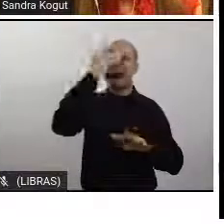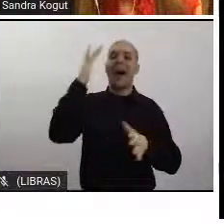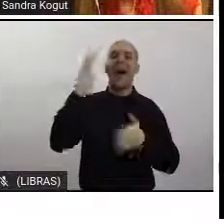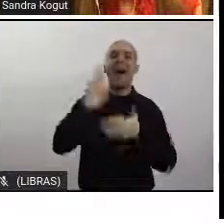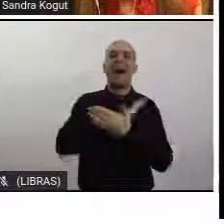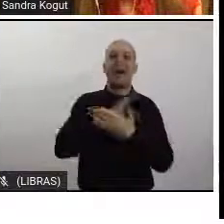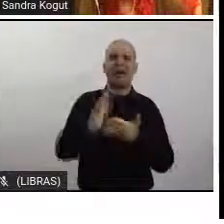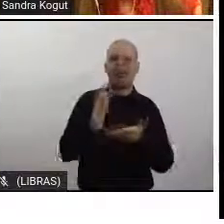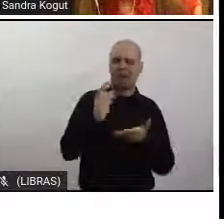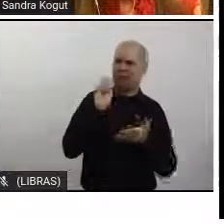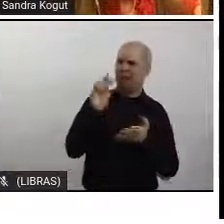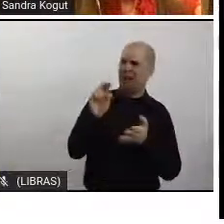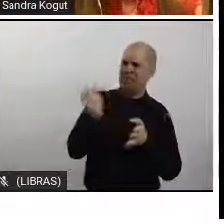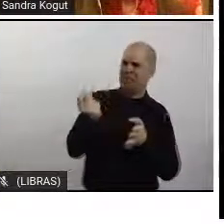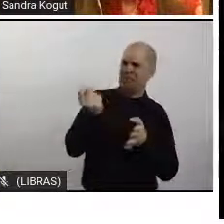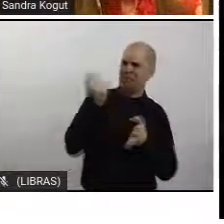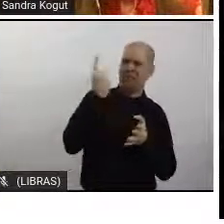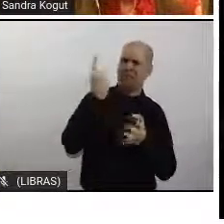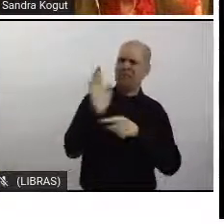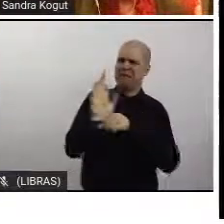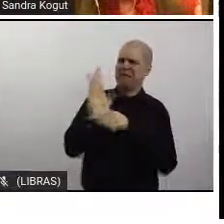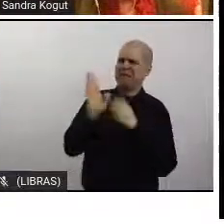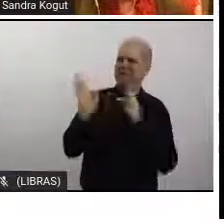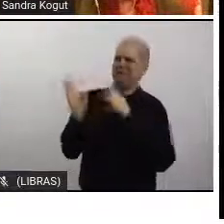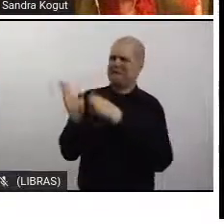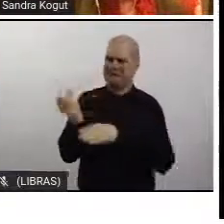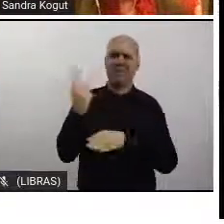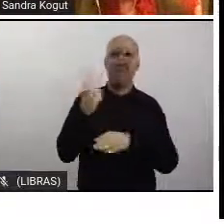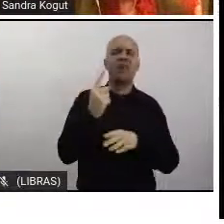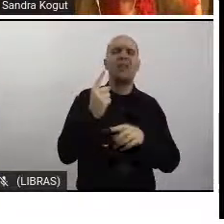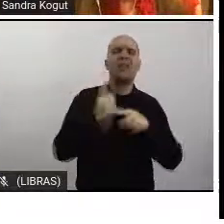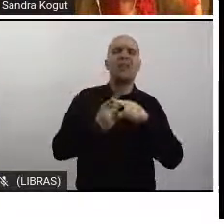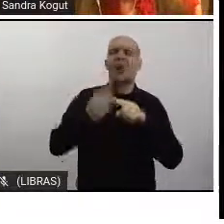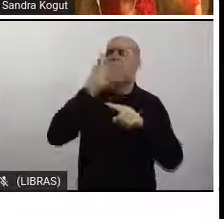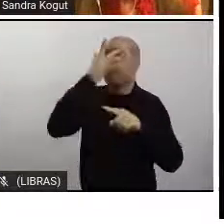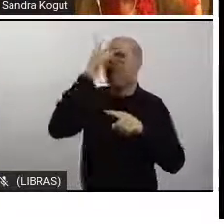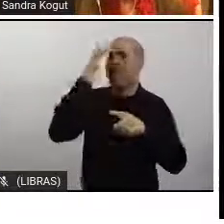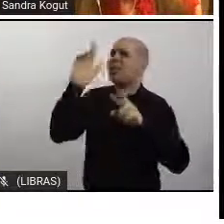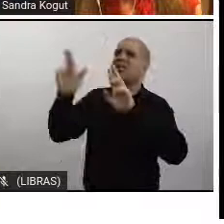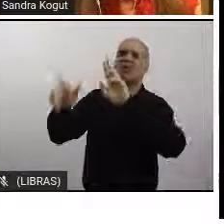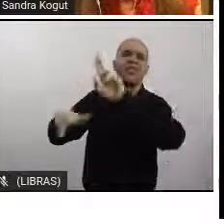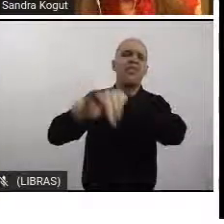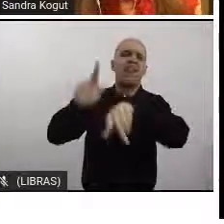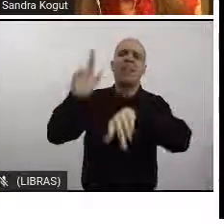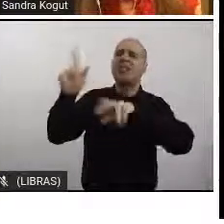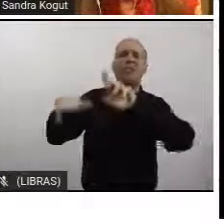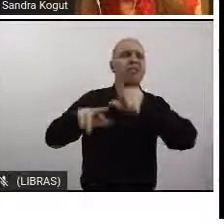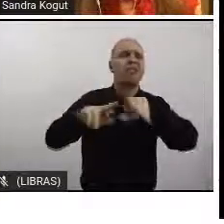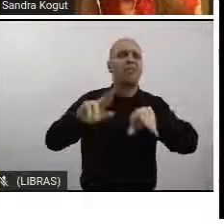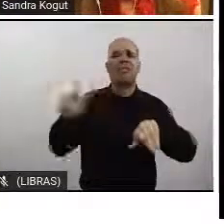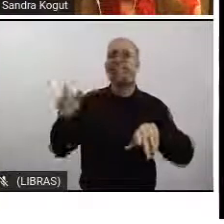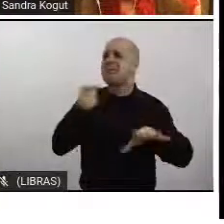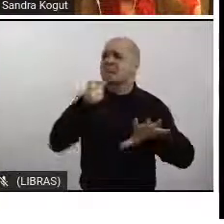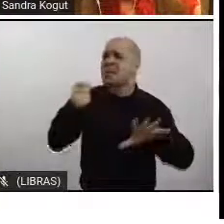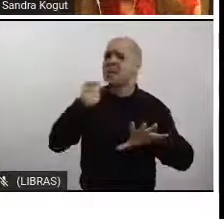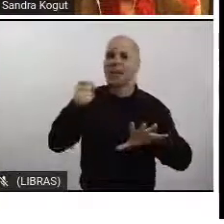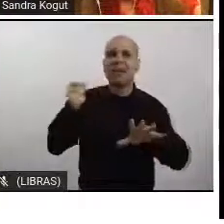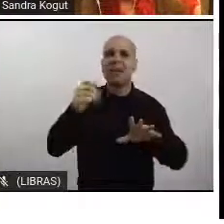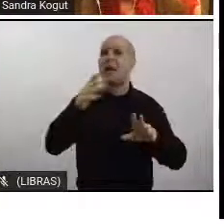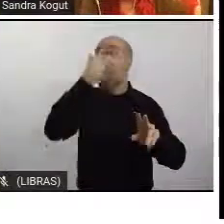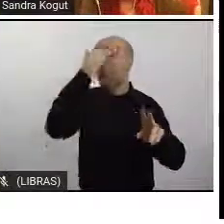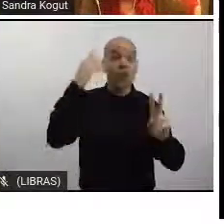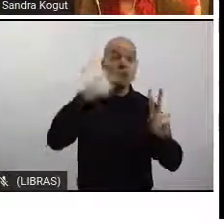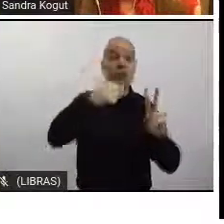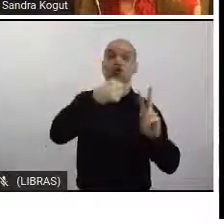tem pessoas conhecidas... E a pergunta sobre dupla especializada era assim, você conhece a